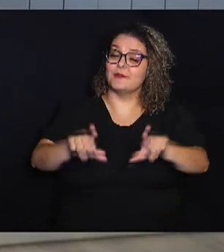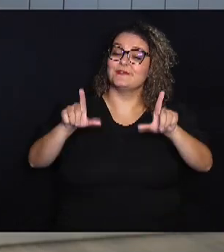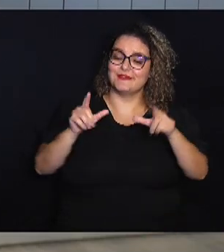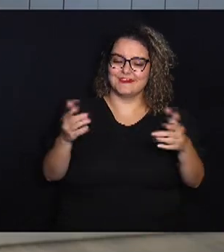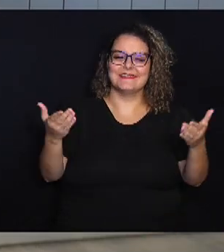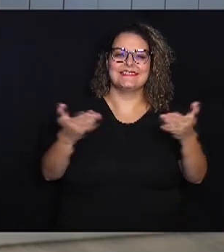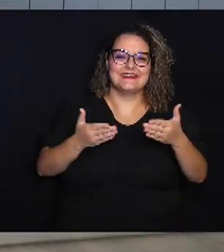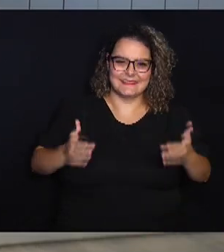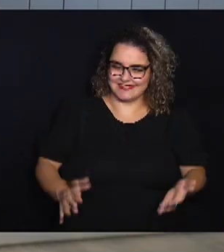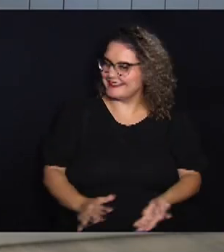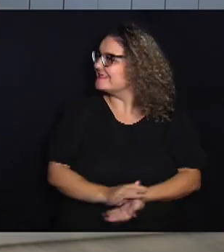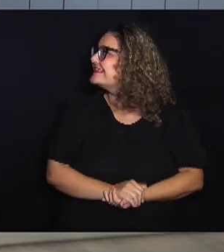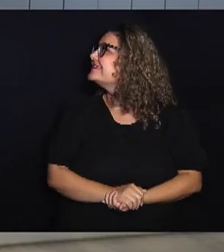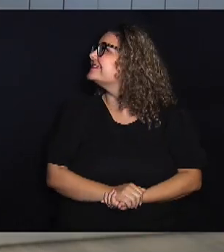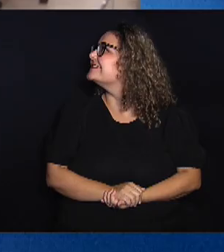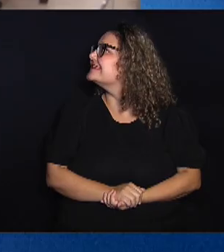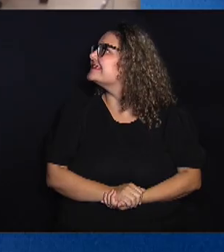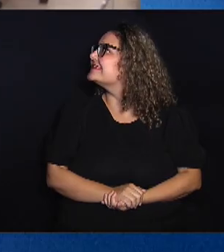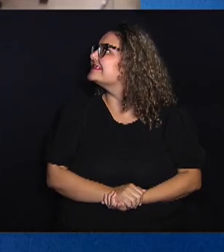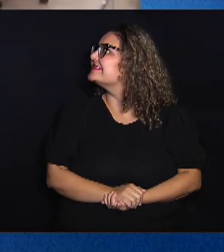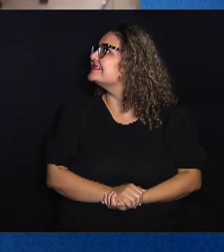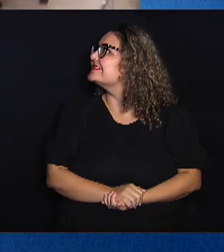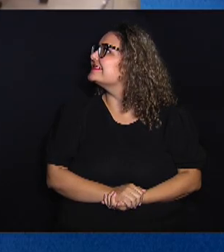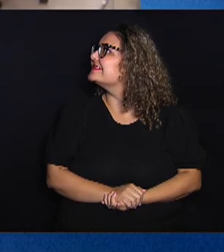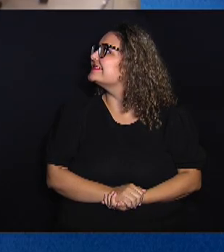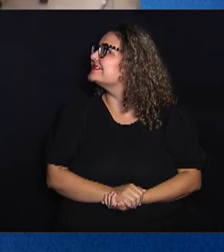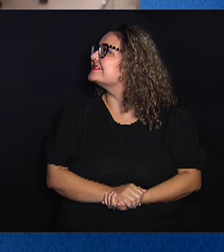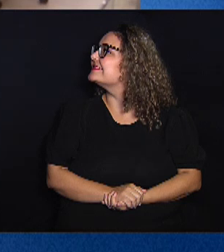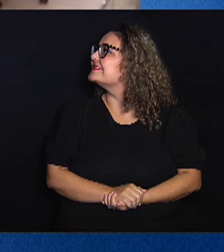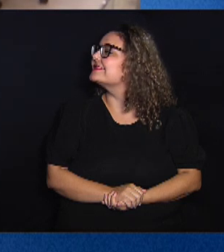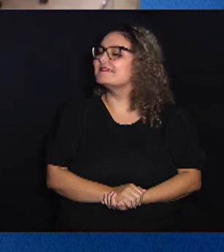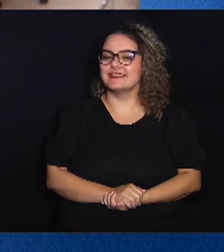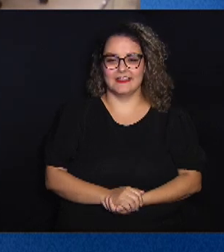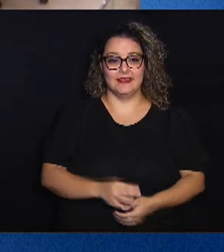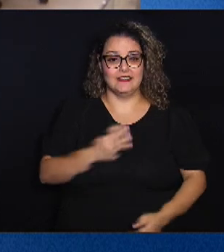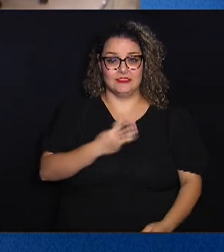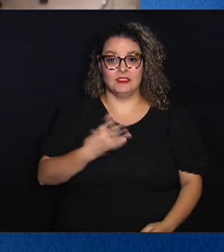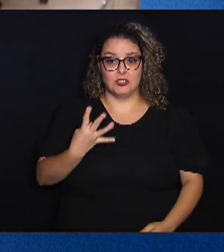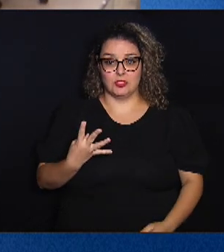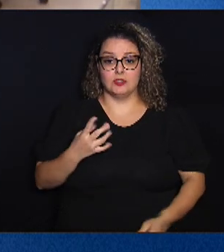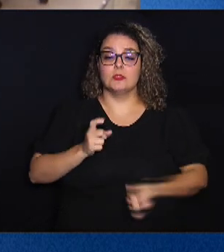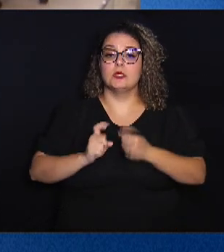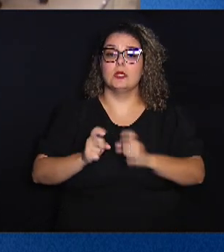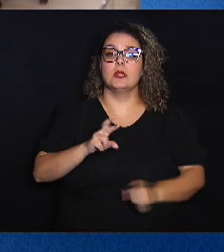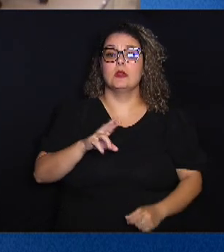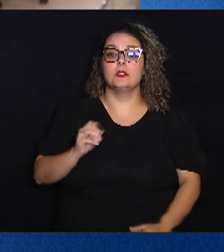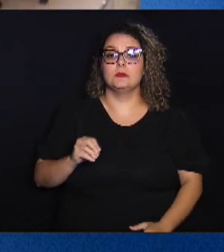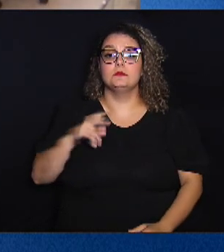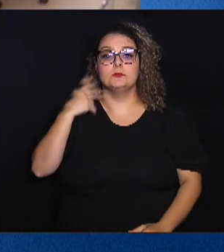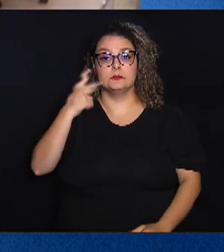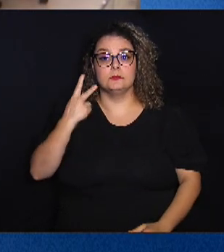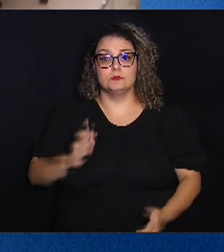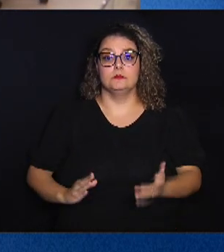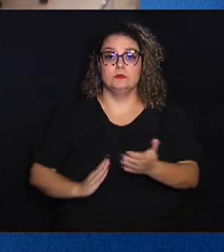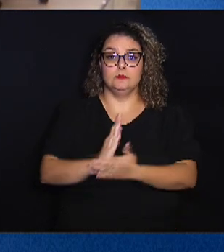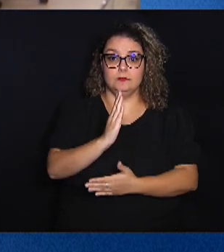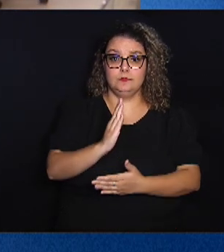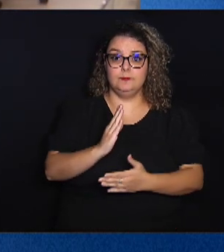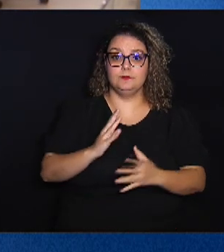agora os destaques de hoje. Na 34ª reunião ordinária, vereadores aprovam